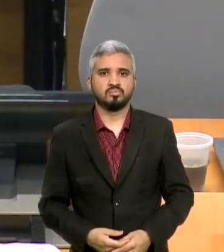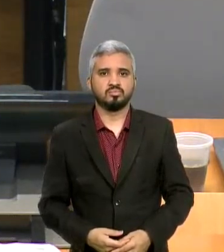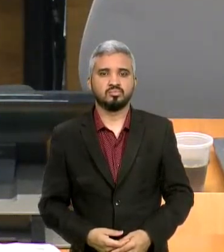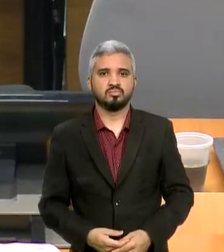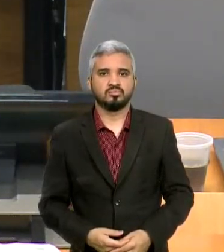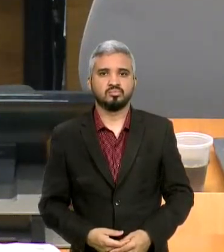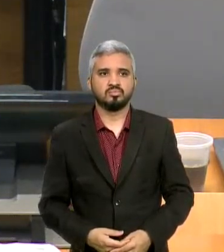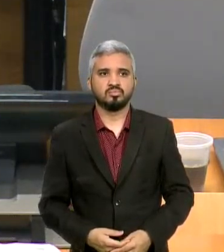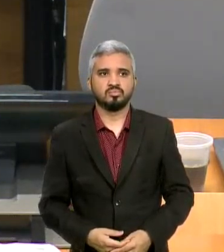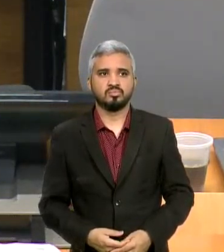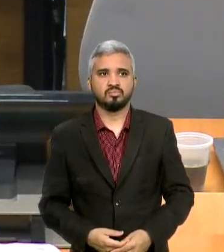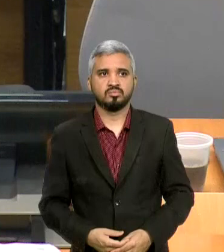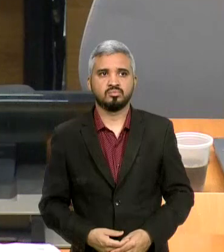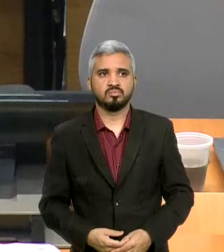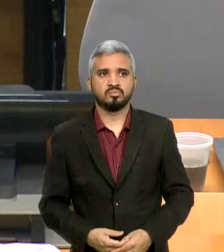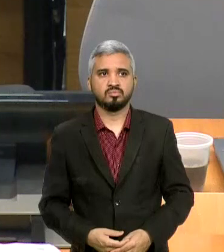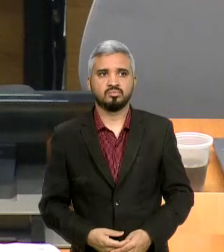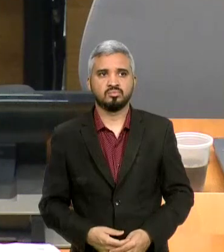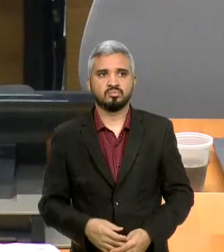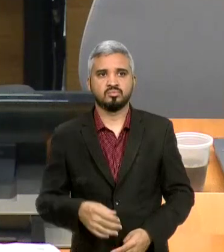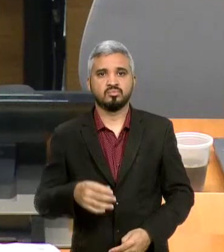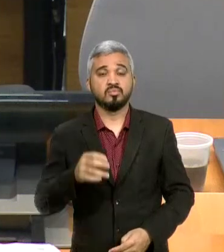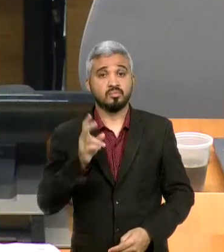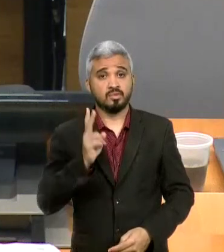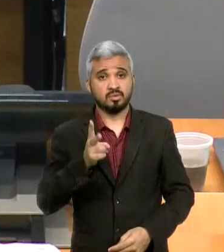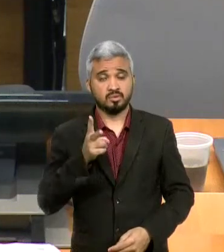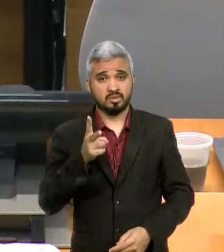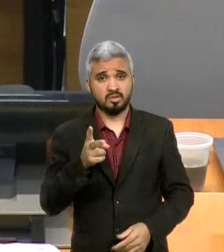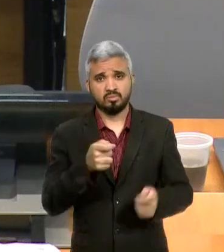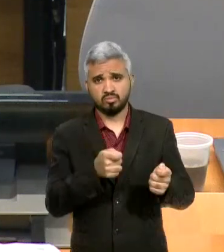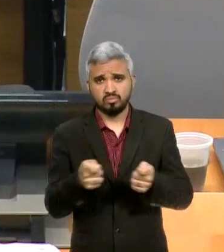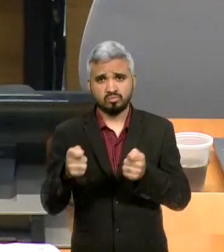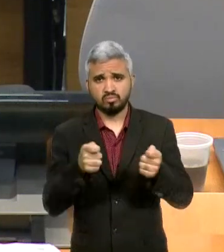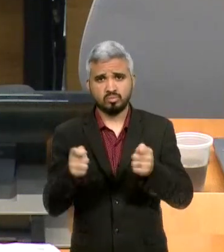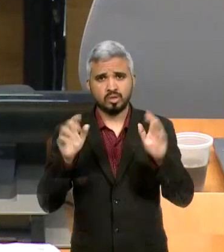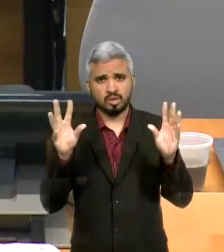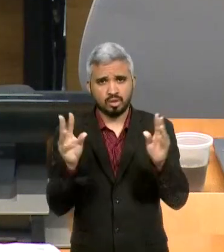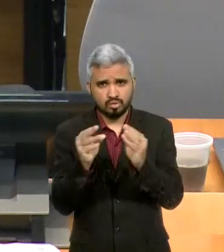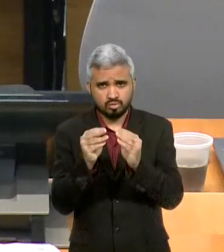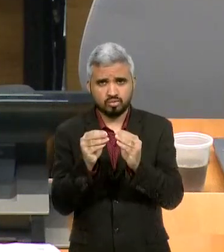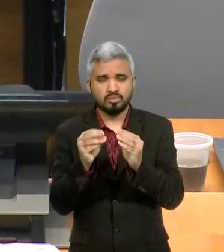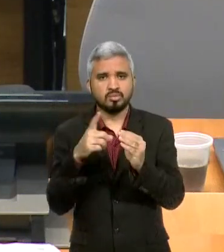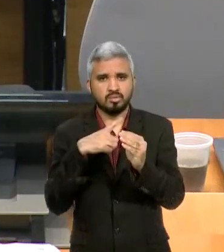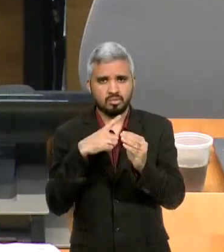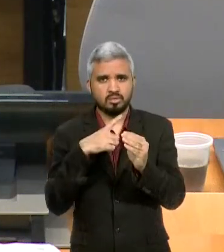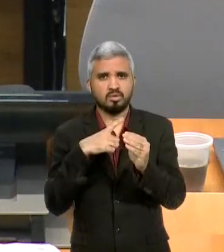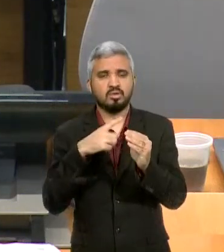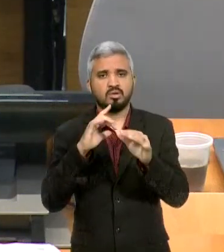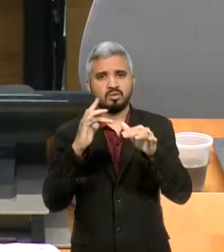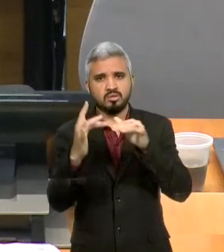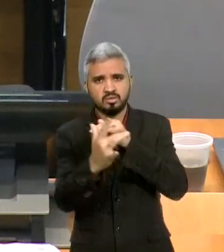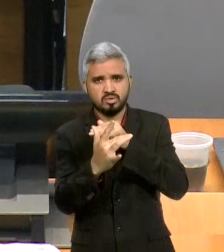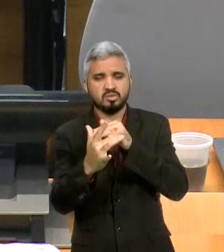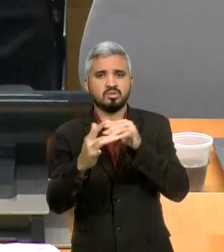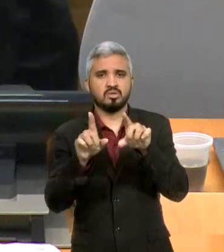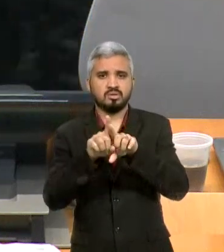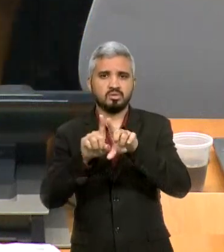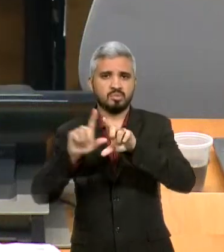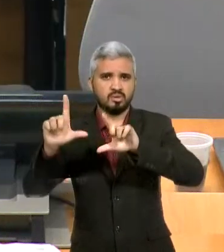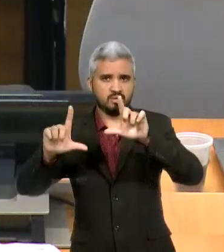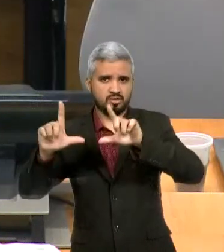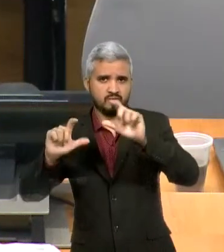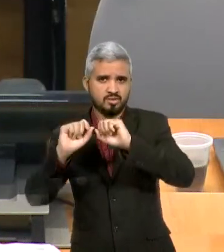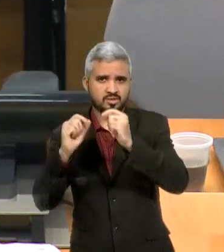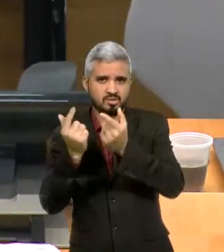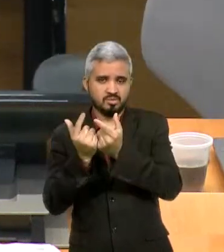Lembrando que o resumo da sessão plenária a gente sempre coloca em nossa programação aqui pela TV Assembleia e também em nossas redes sociais, pelo Twitter. E você acompanha ao vivo